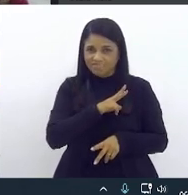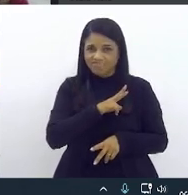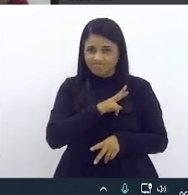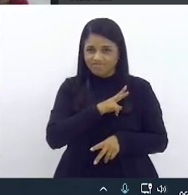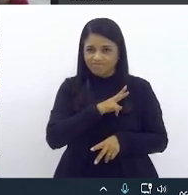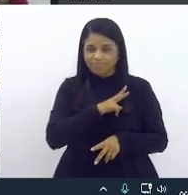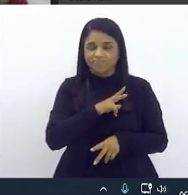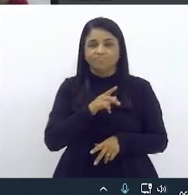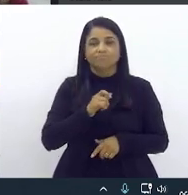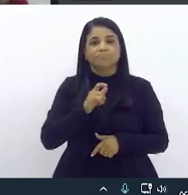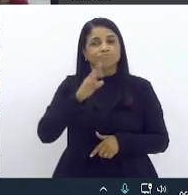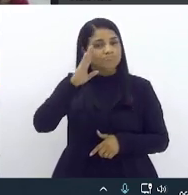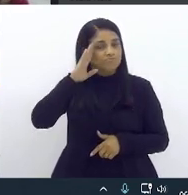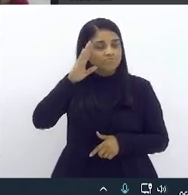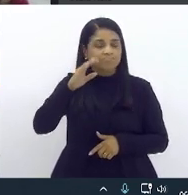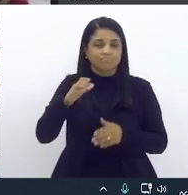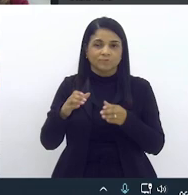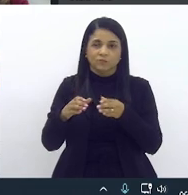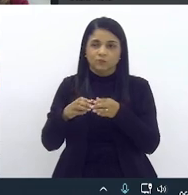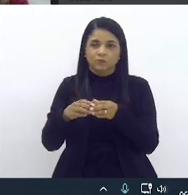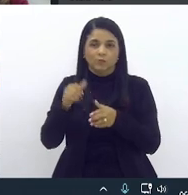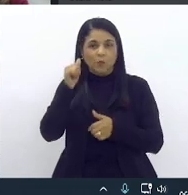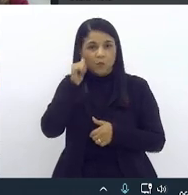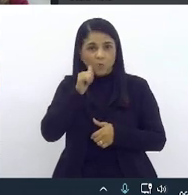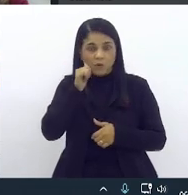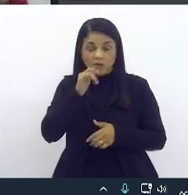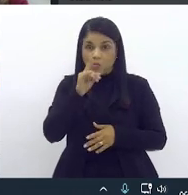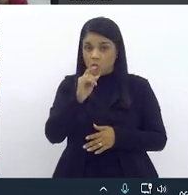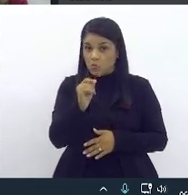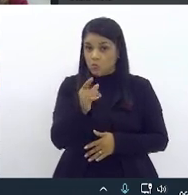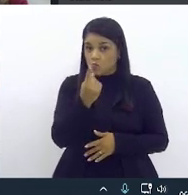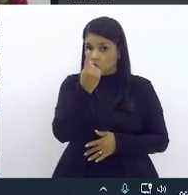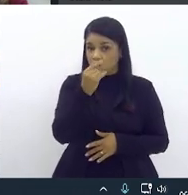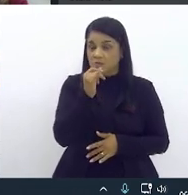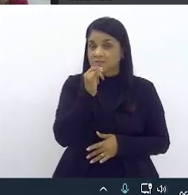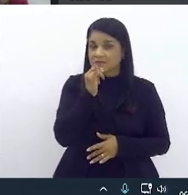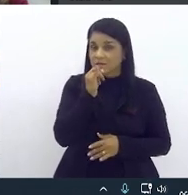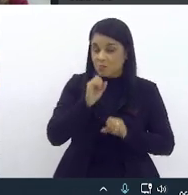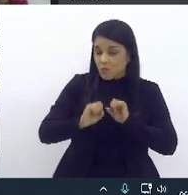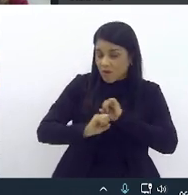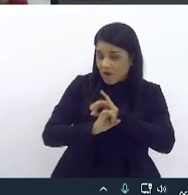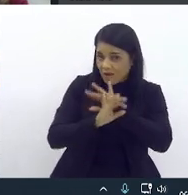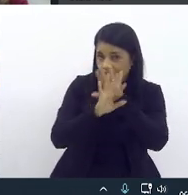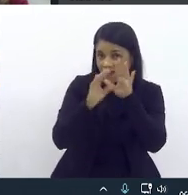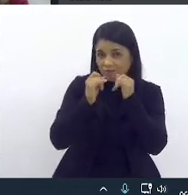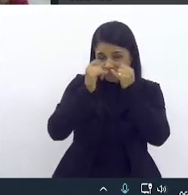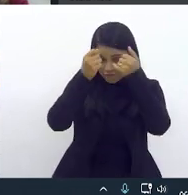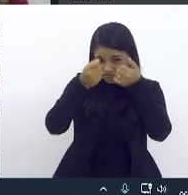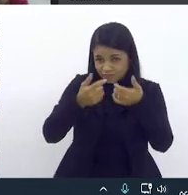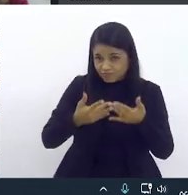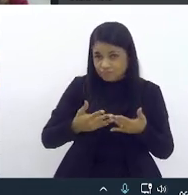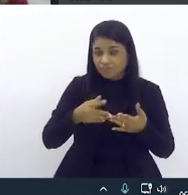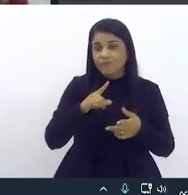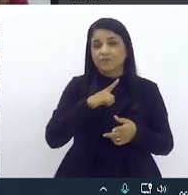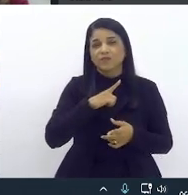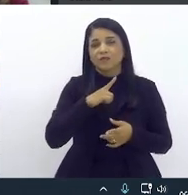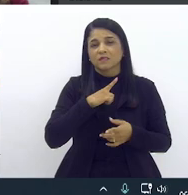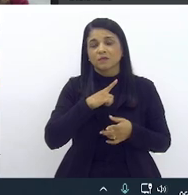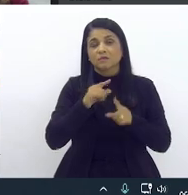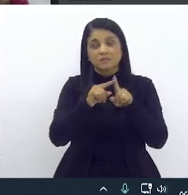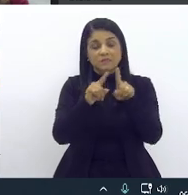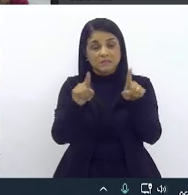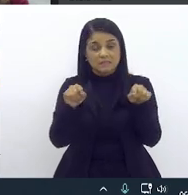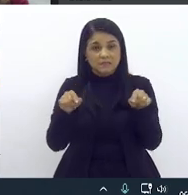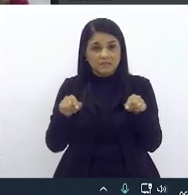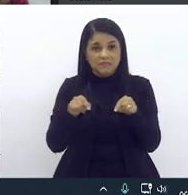as mulheres. Vou dar aqui um exemplo claro. Quando nós temos em sala de